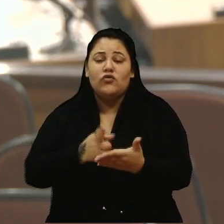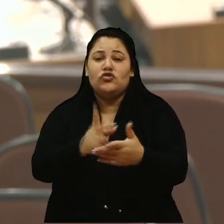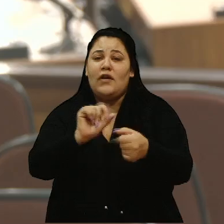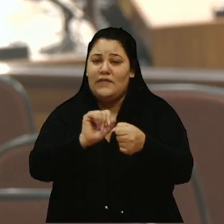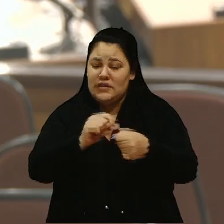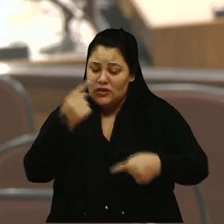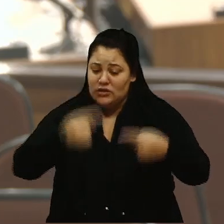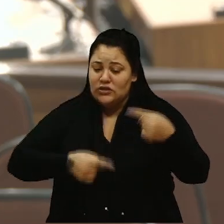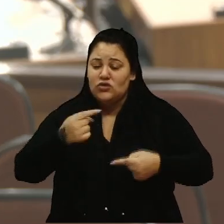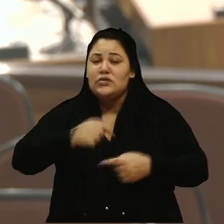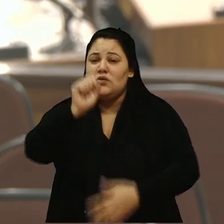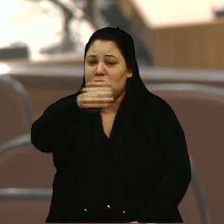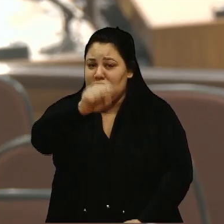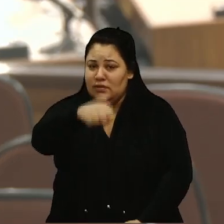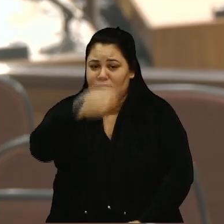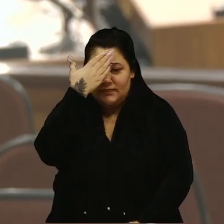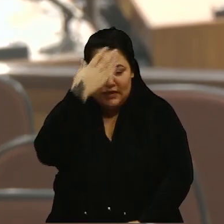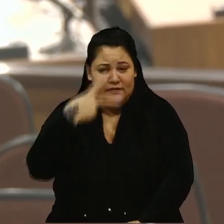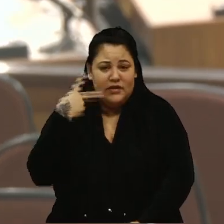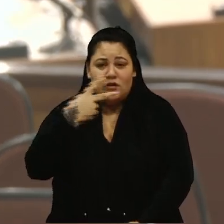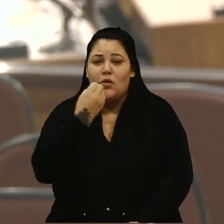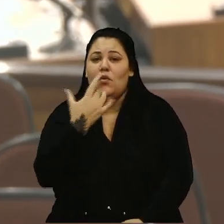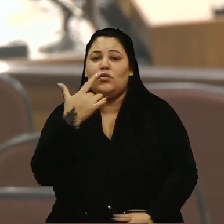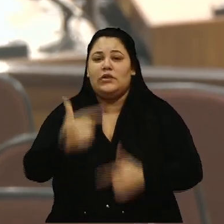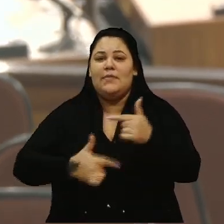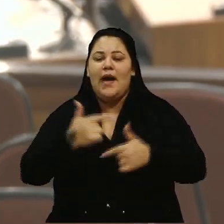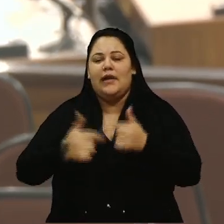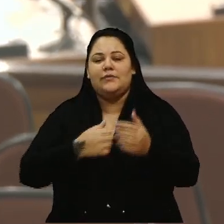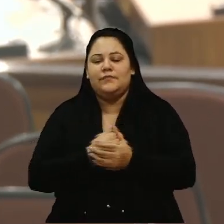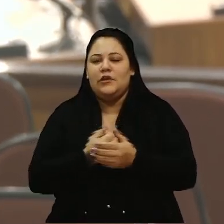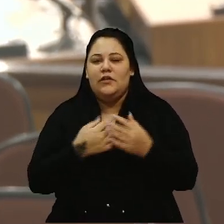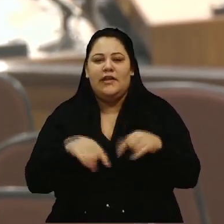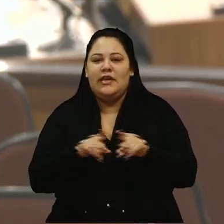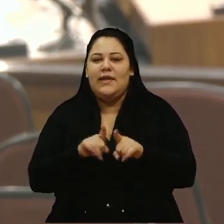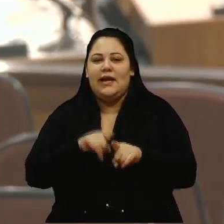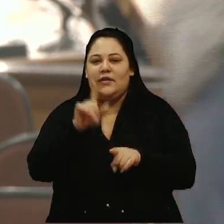debate. Obrigado, vereadora. Um bom trabalho. Obrigada, um bom trabalho e um bom dia para todo mundo. Obrigado, vereadora.